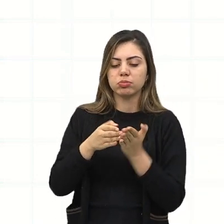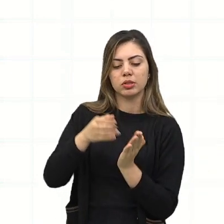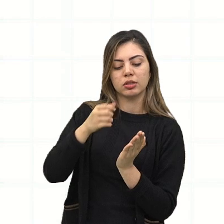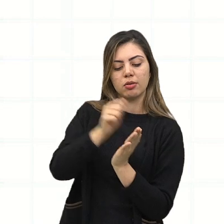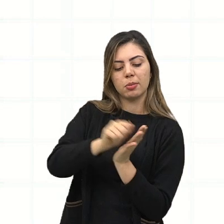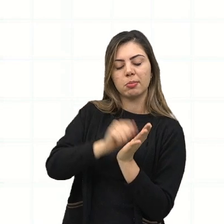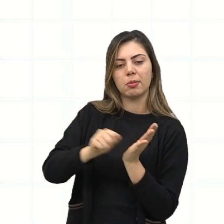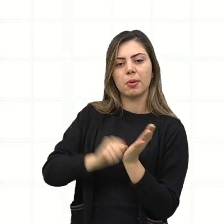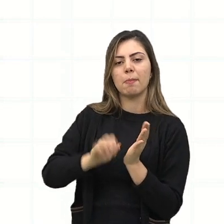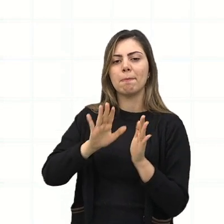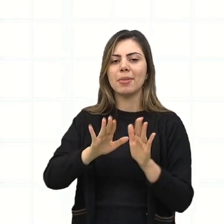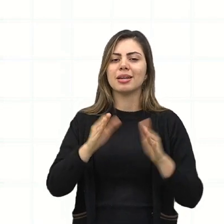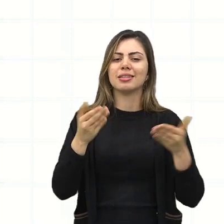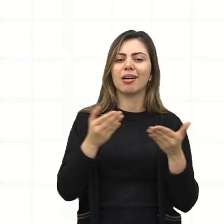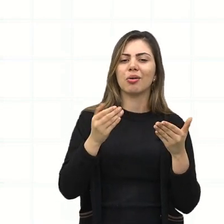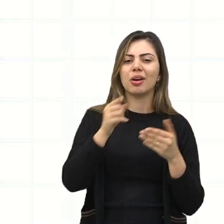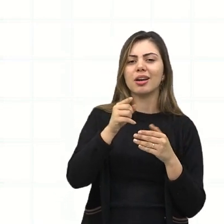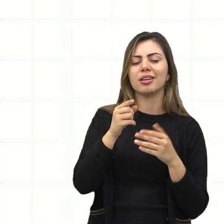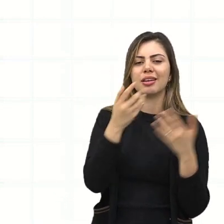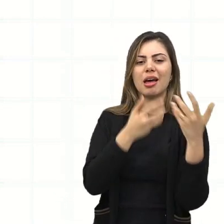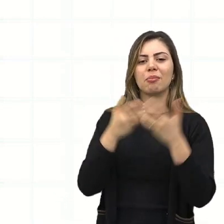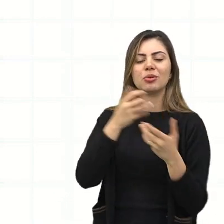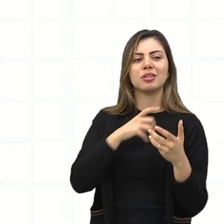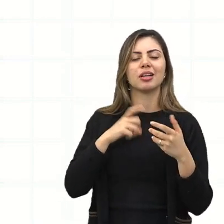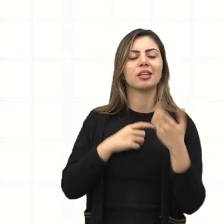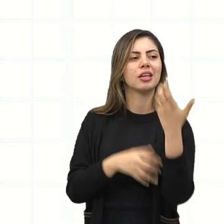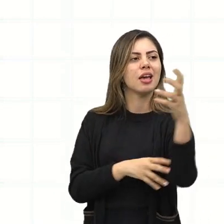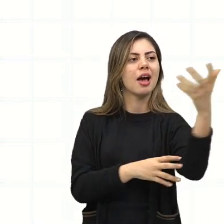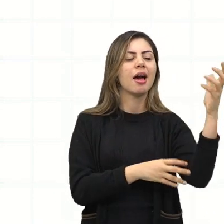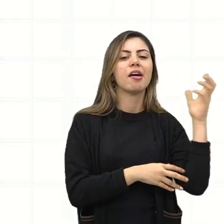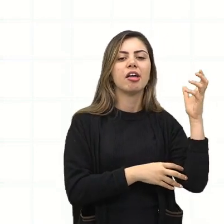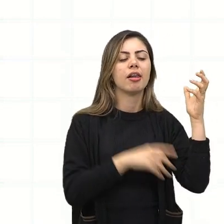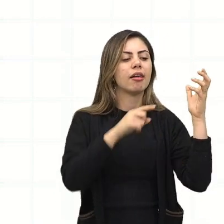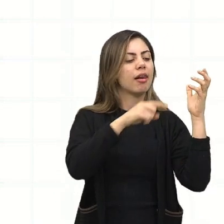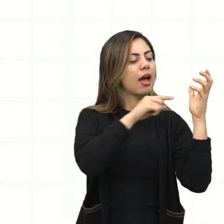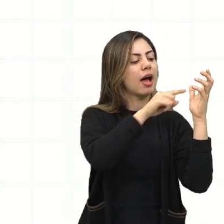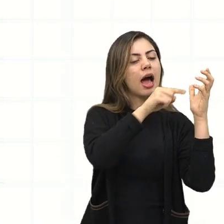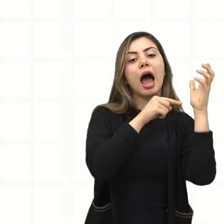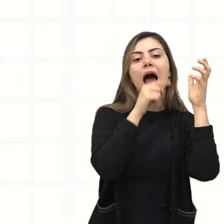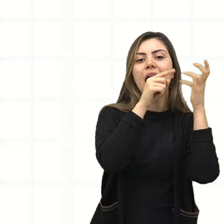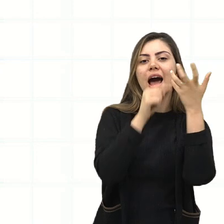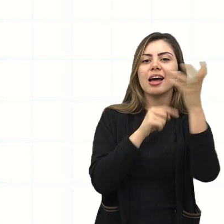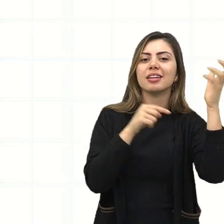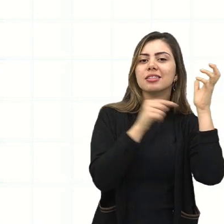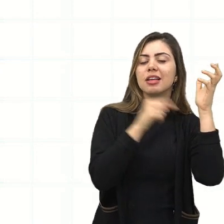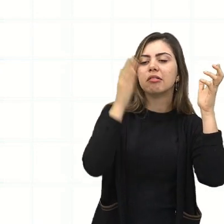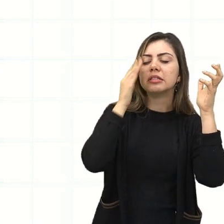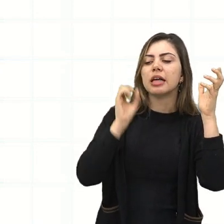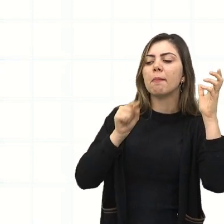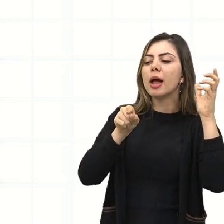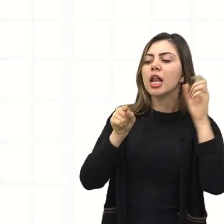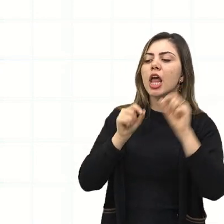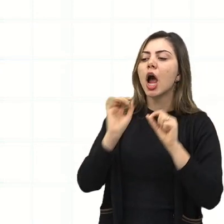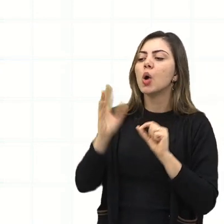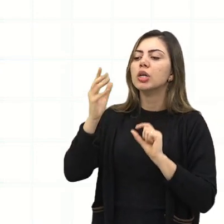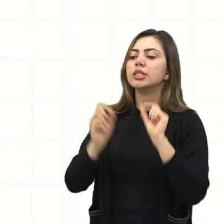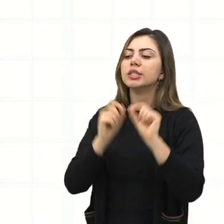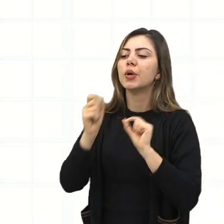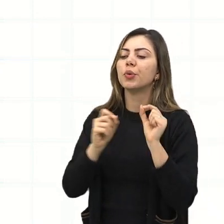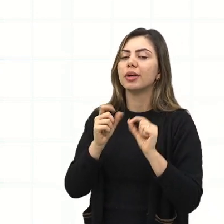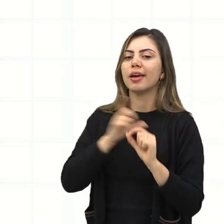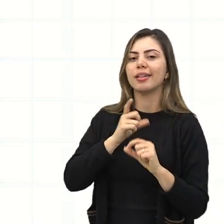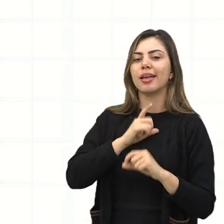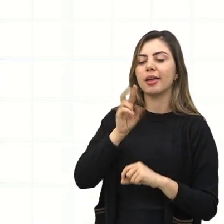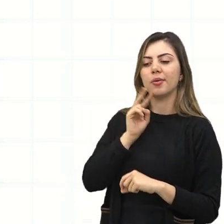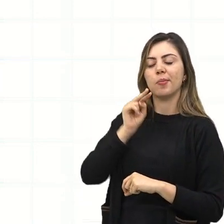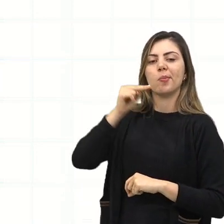que a selva fez, é esse segredo, o que de fato aconteceu, quem eram aquelas mulheres, o que acontecia ali, que outra visão nós poderíamos